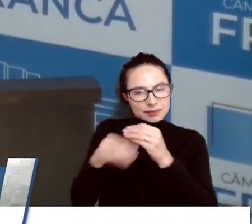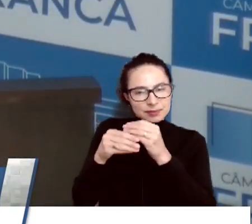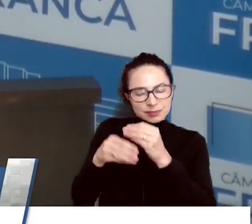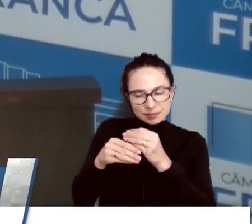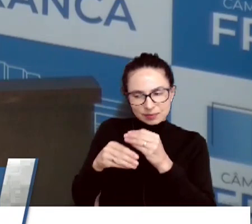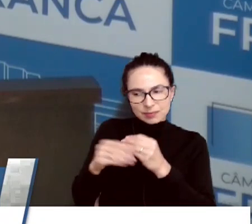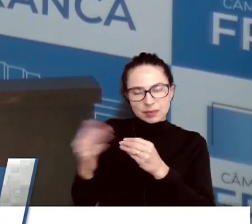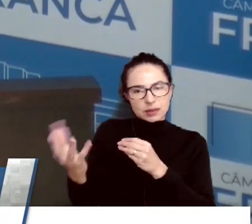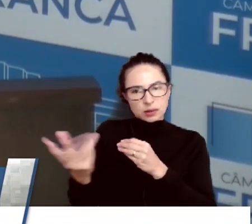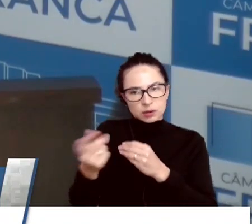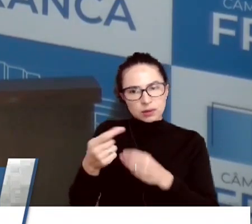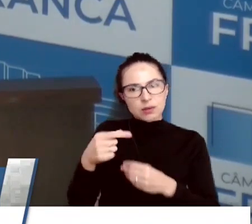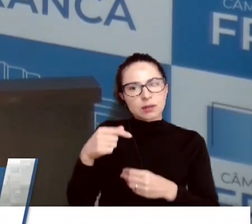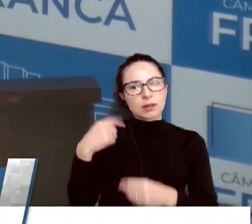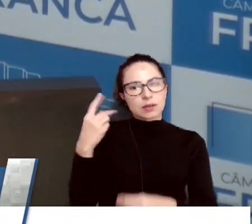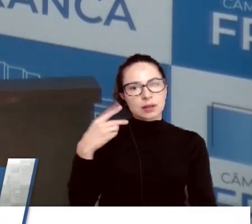vereadores,